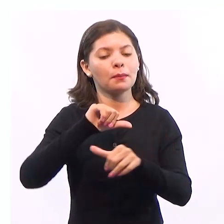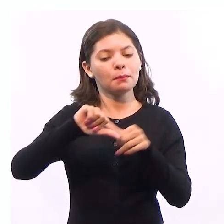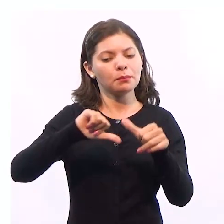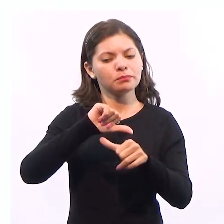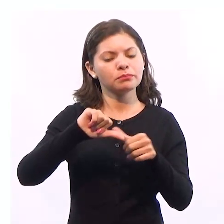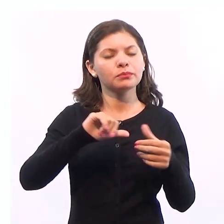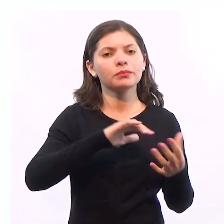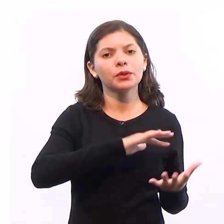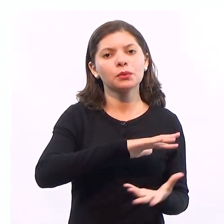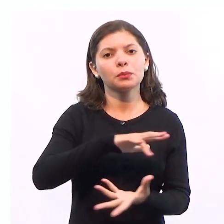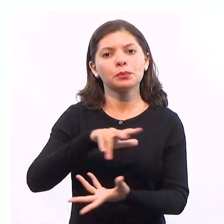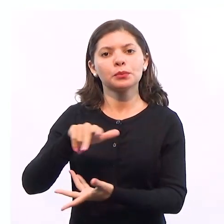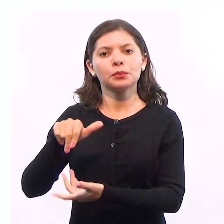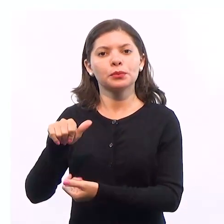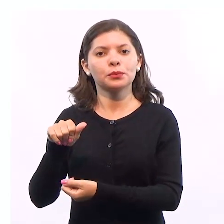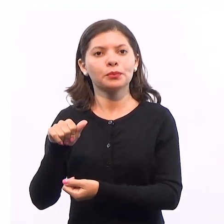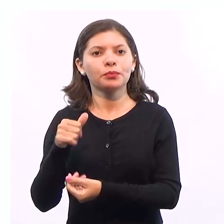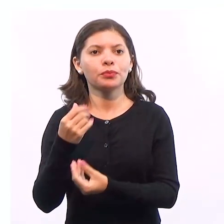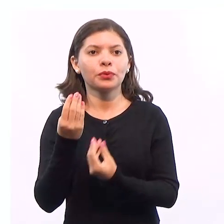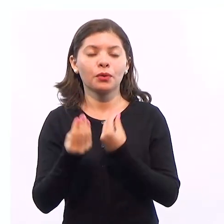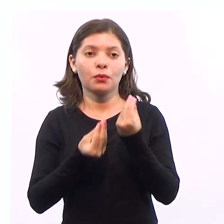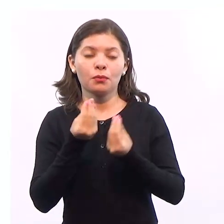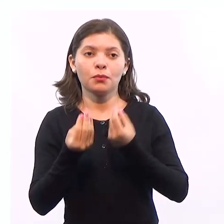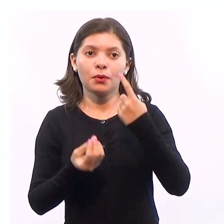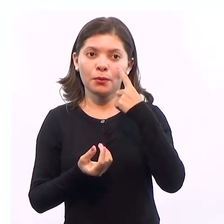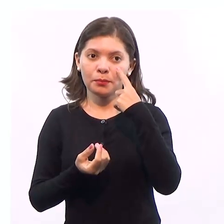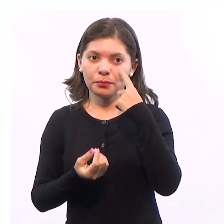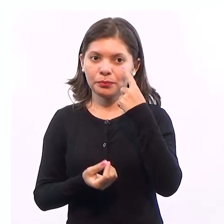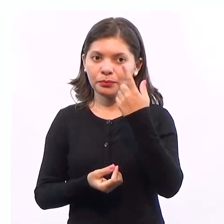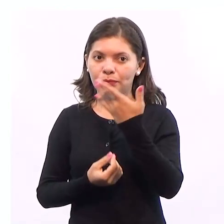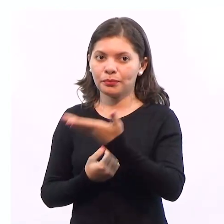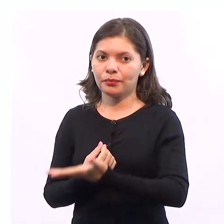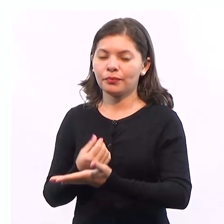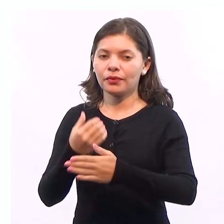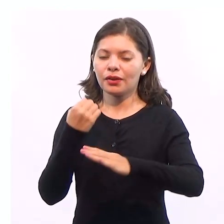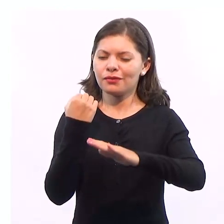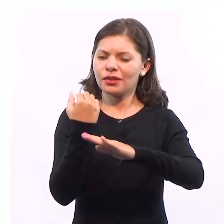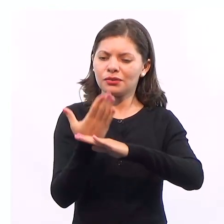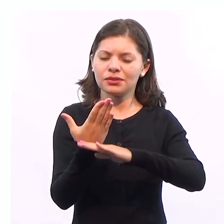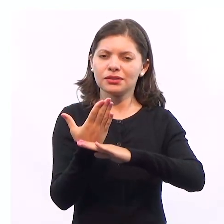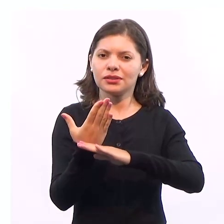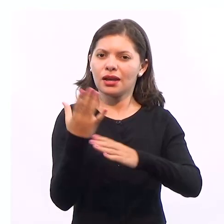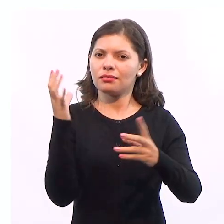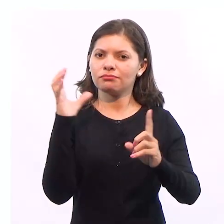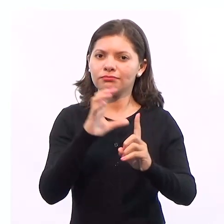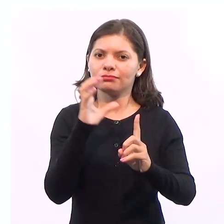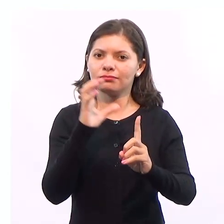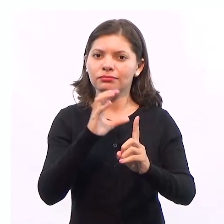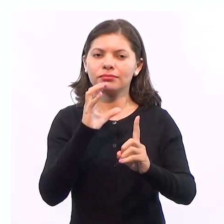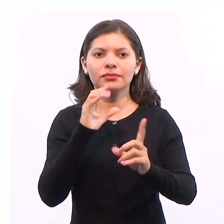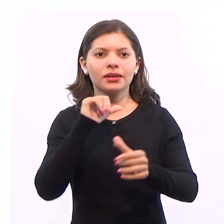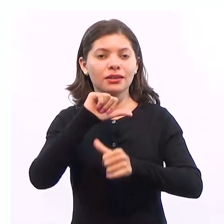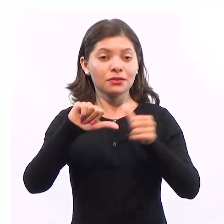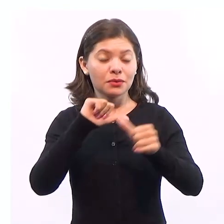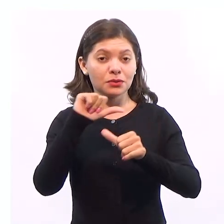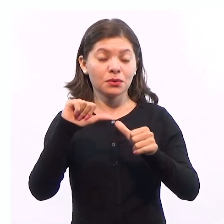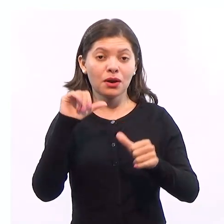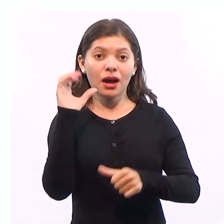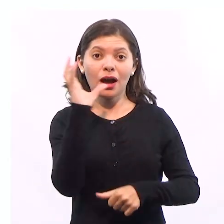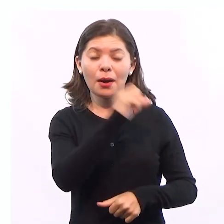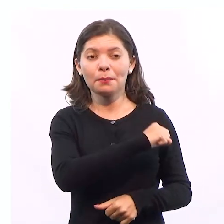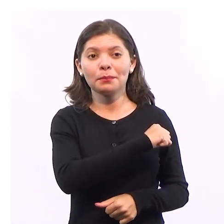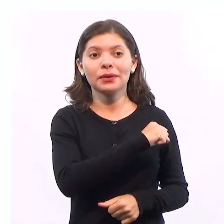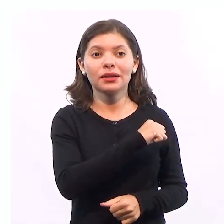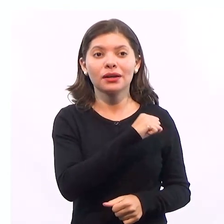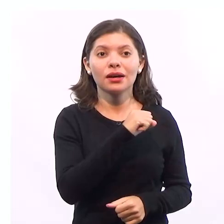a pluralidade de mudanças no mundo. Como, olha só aqui, ó, olha como os fatores externos aí, ó, interferem.